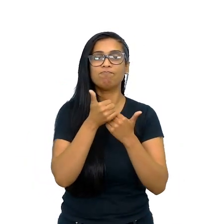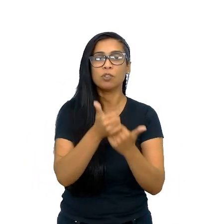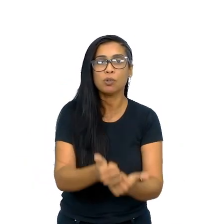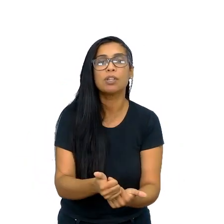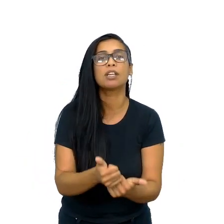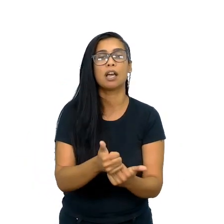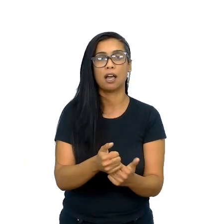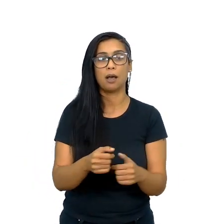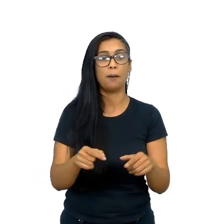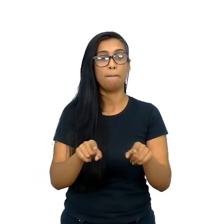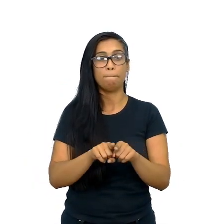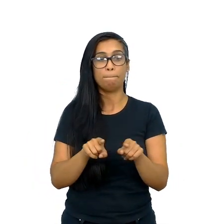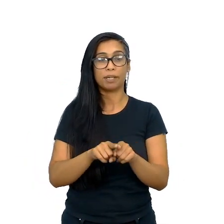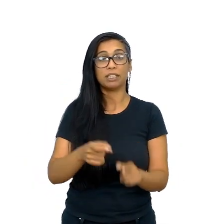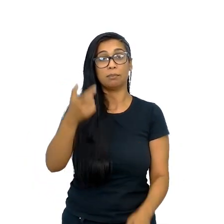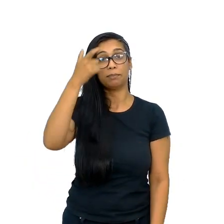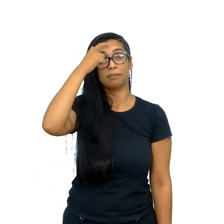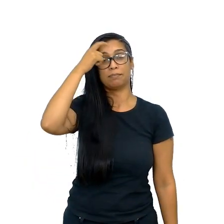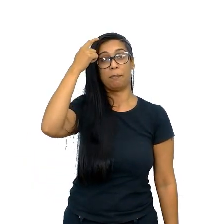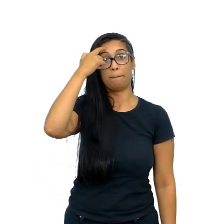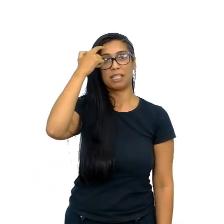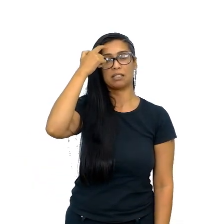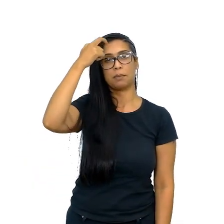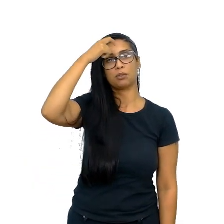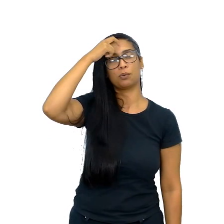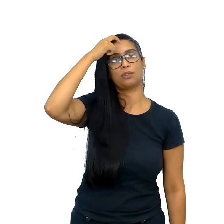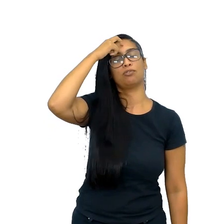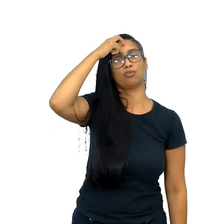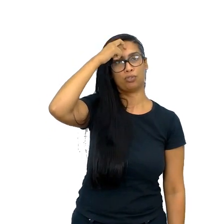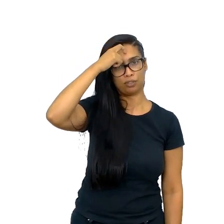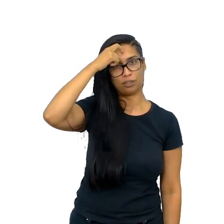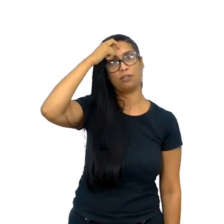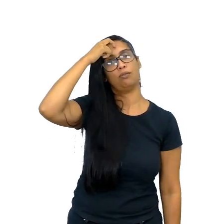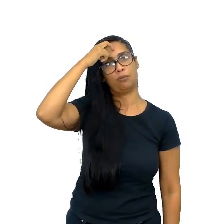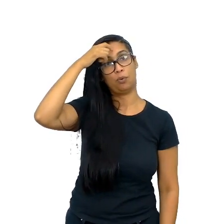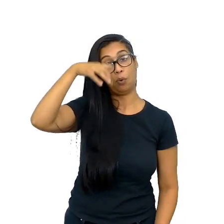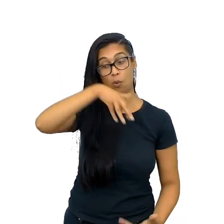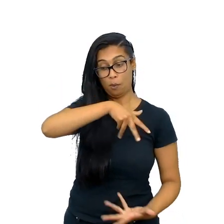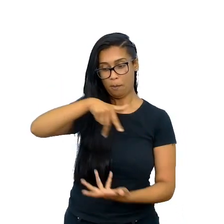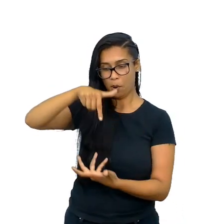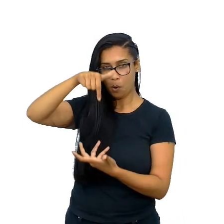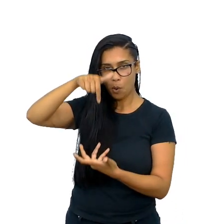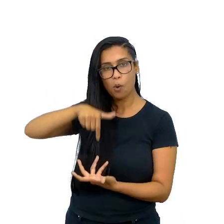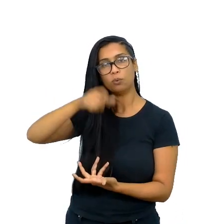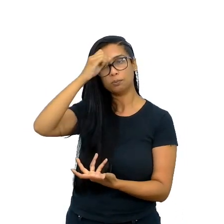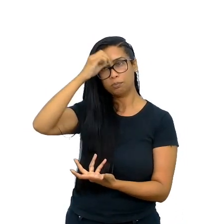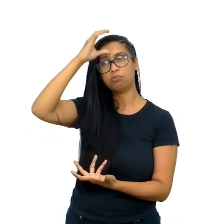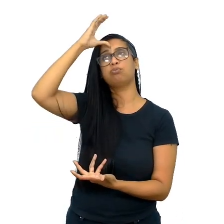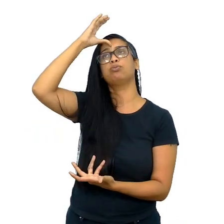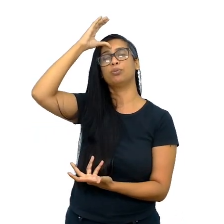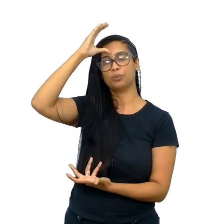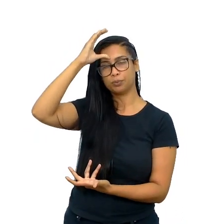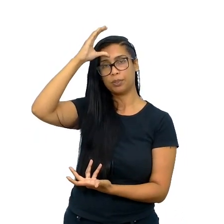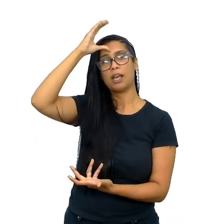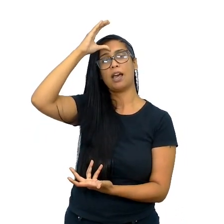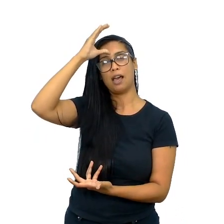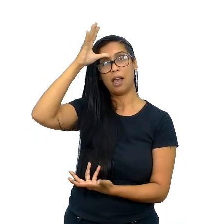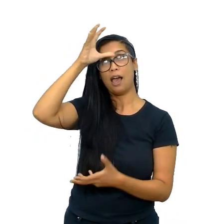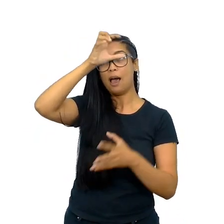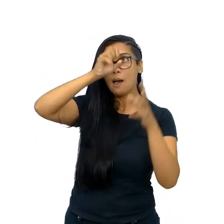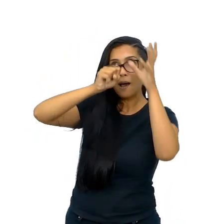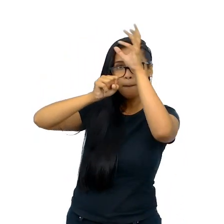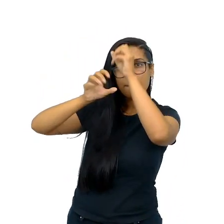de cognição, de compreensão, que envolve conhecimento de mundo, também já entra agora a ideia de conhecimento de mundo, de